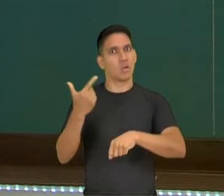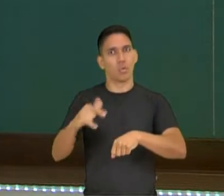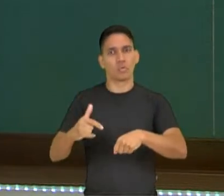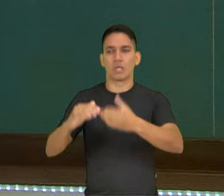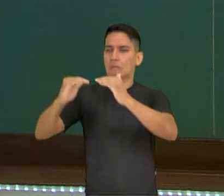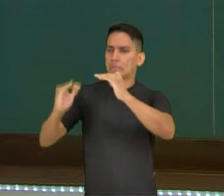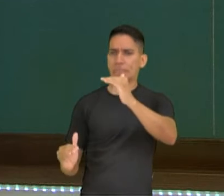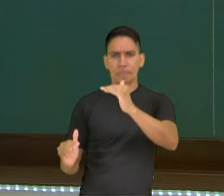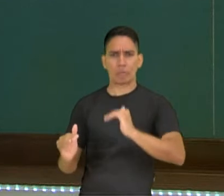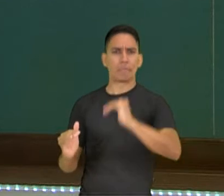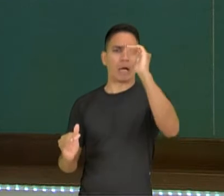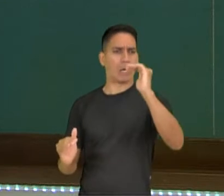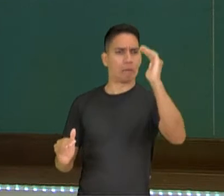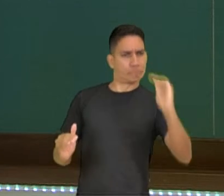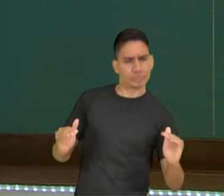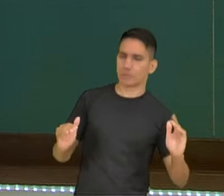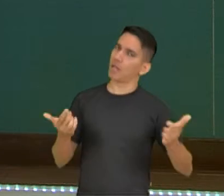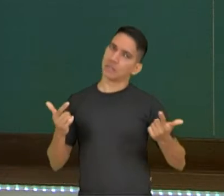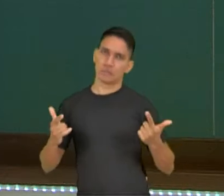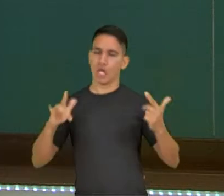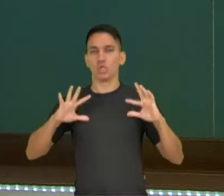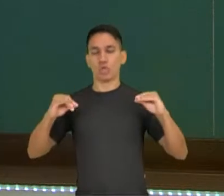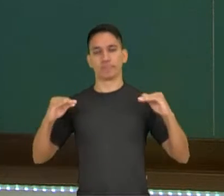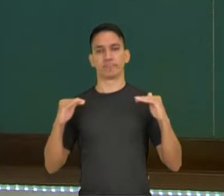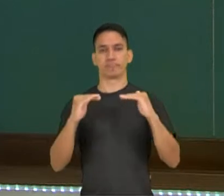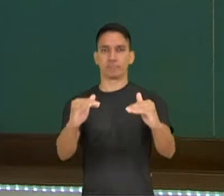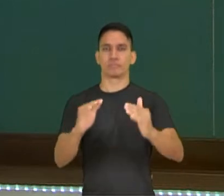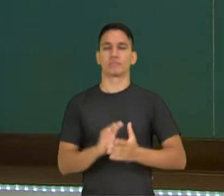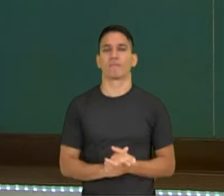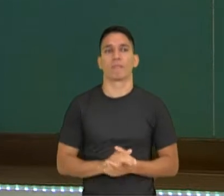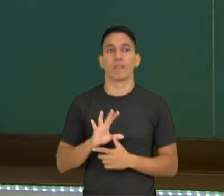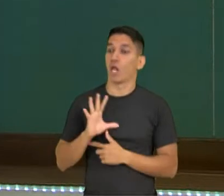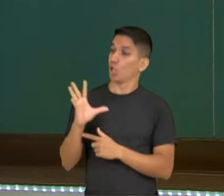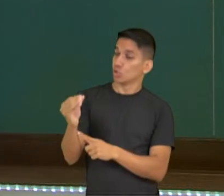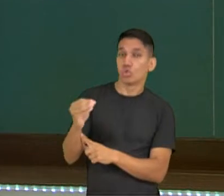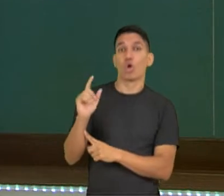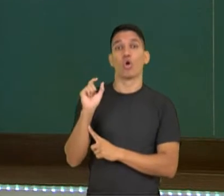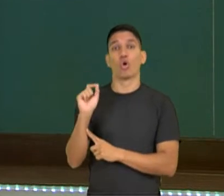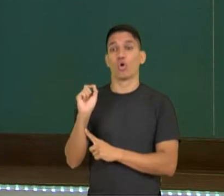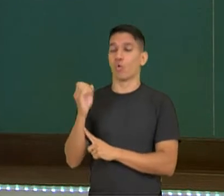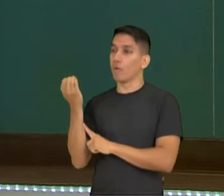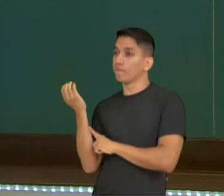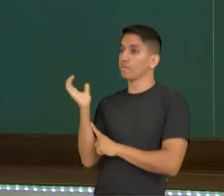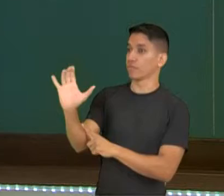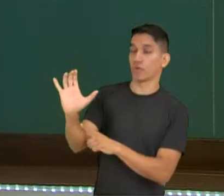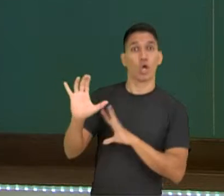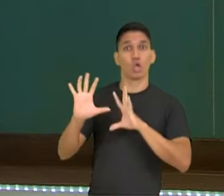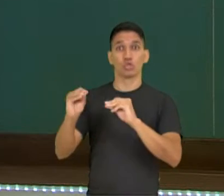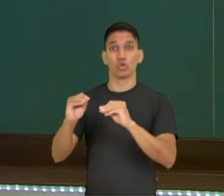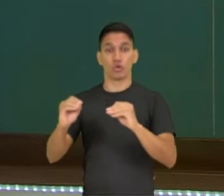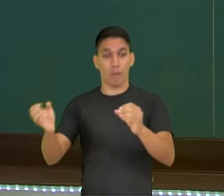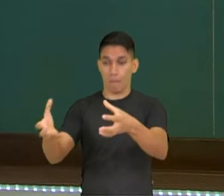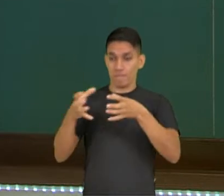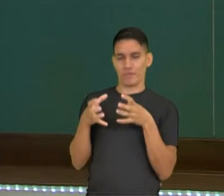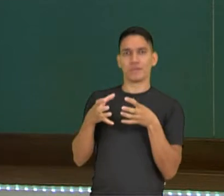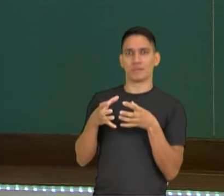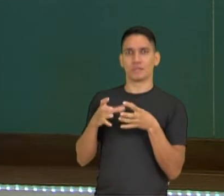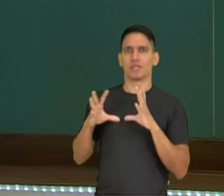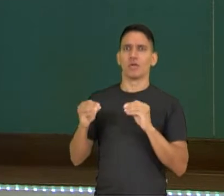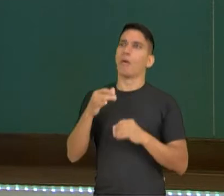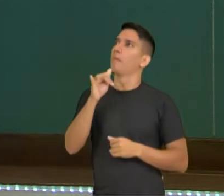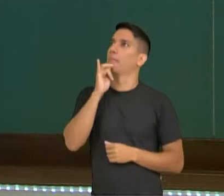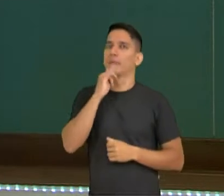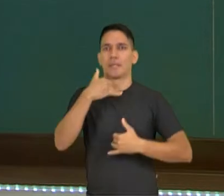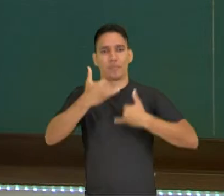nenhuma. Todos passam, todos tocam. Então, por exemplo, a gente está jogando uma brincadeira que tem que